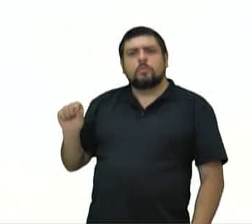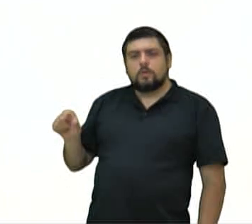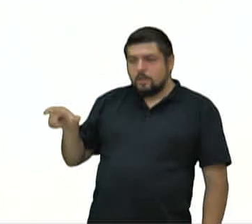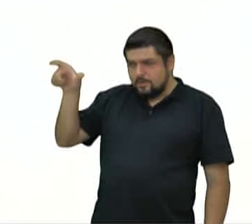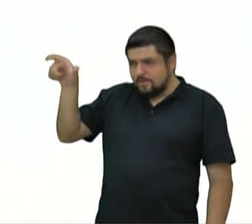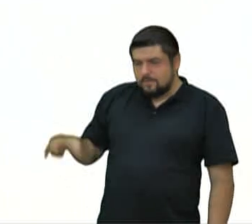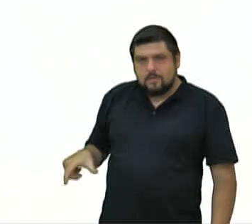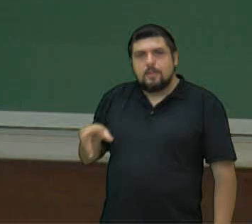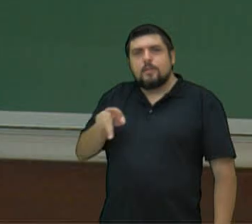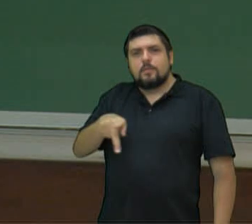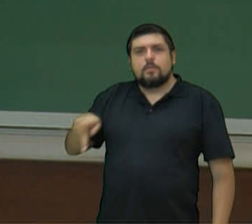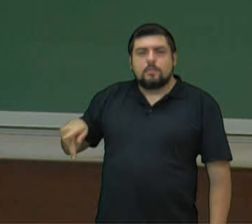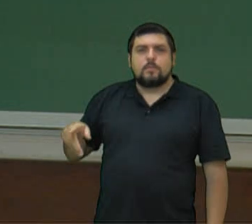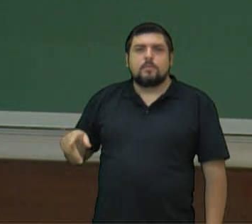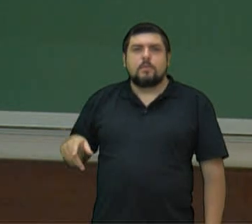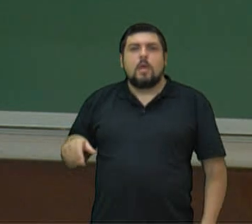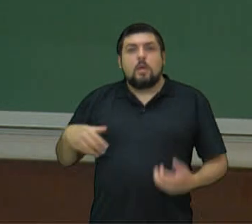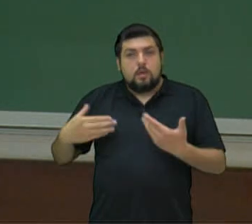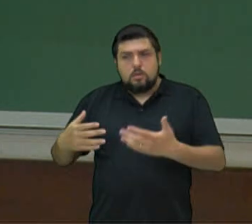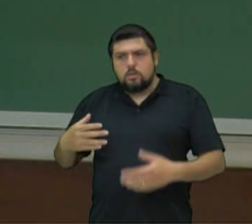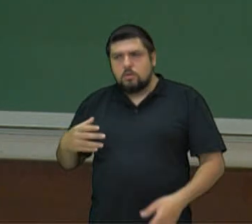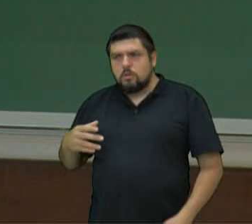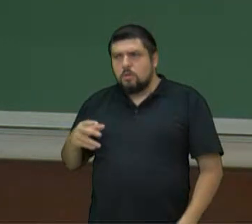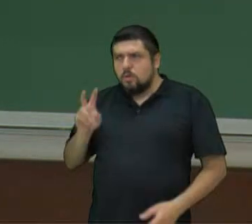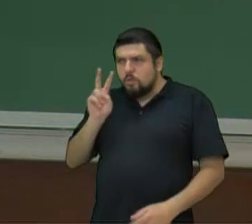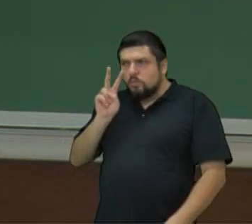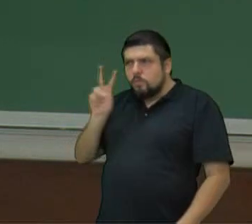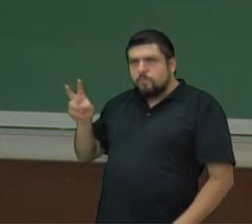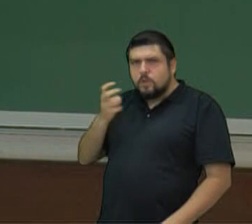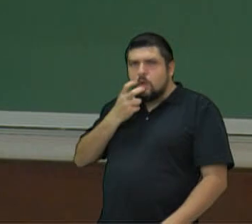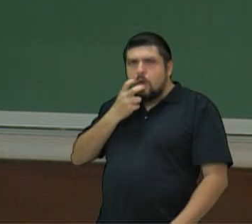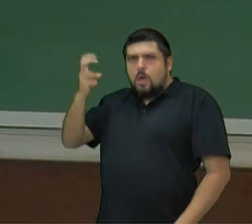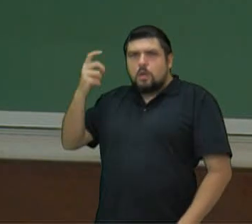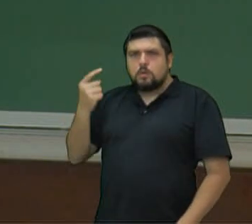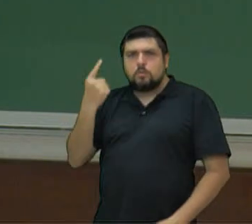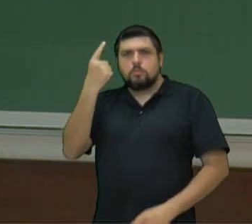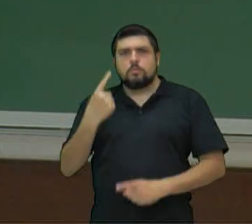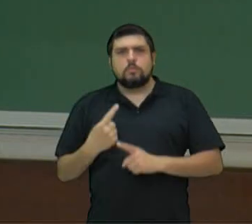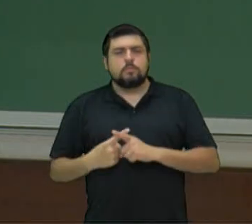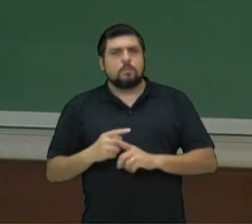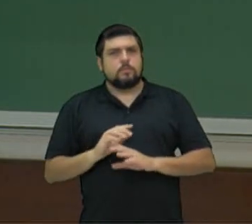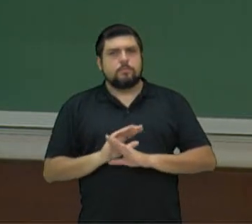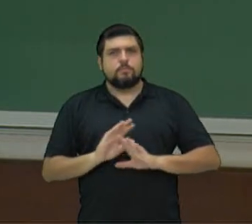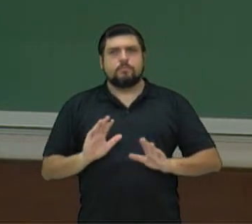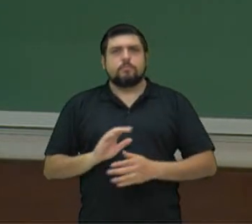uma vez. Então, esse him se refere a ele quem? Ao professor.